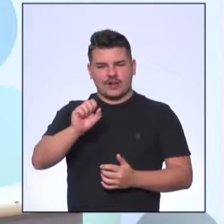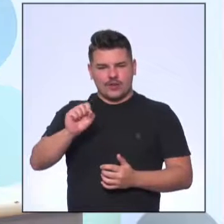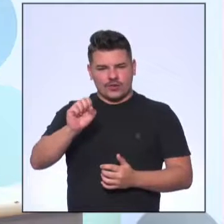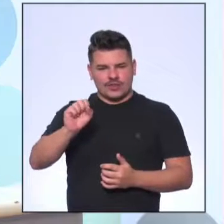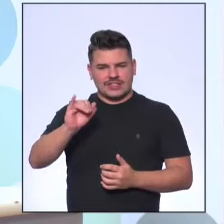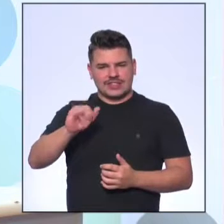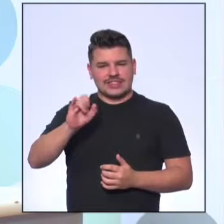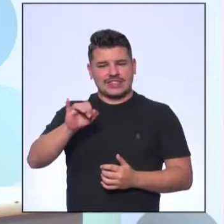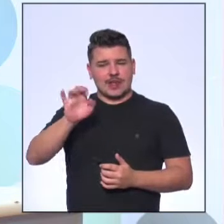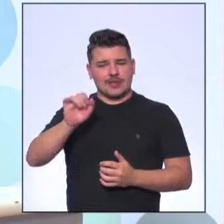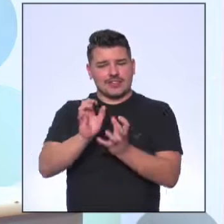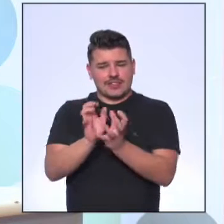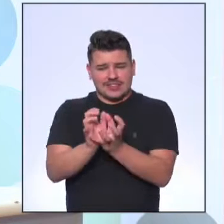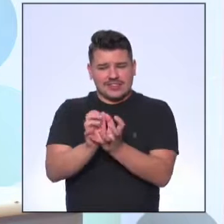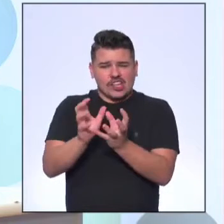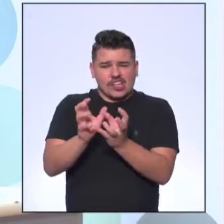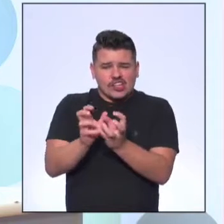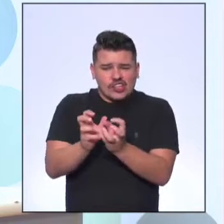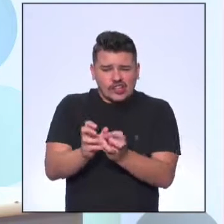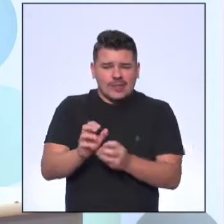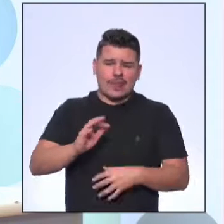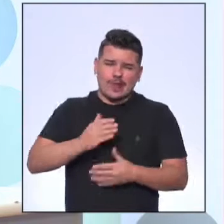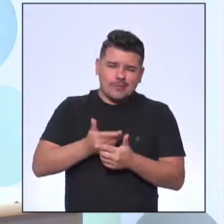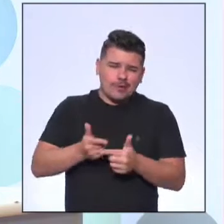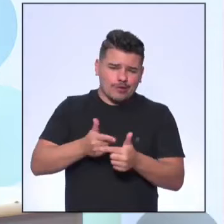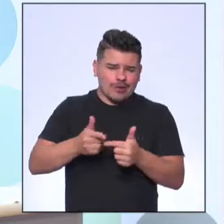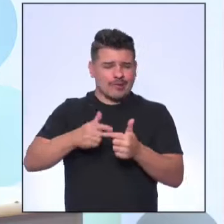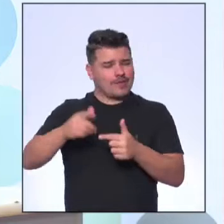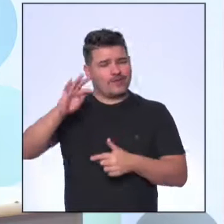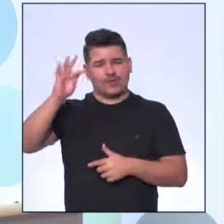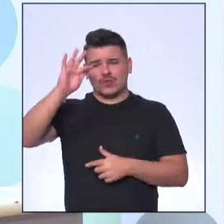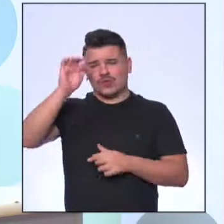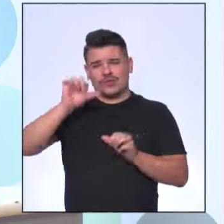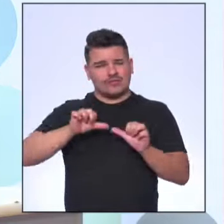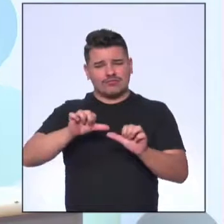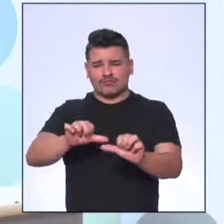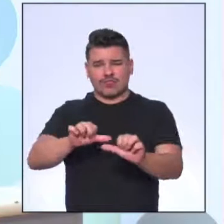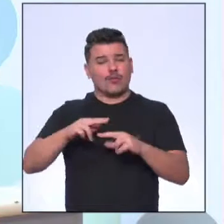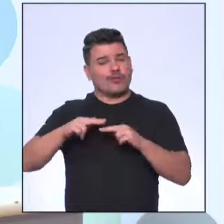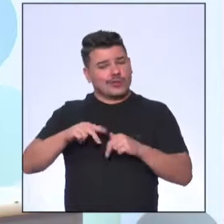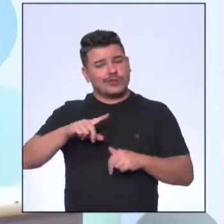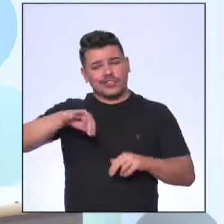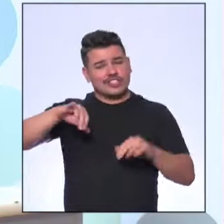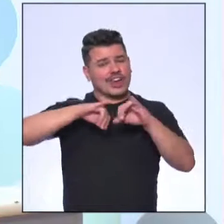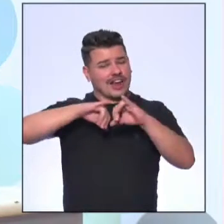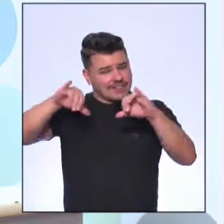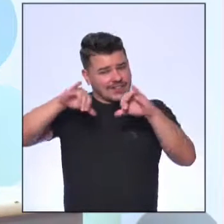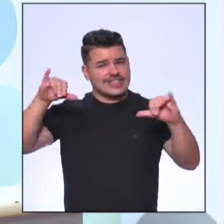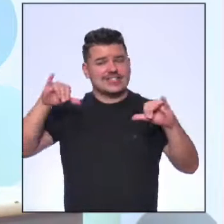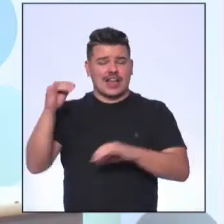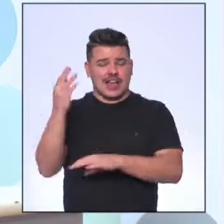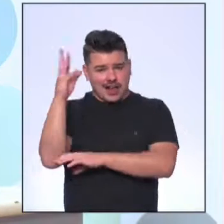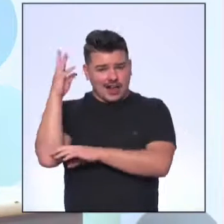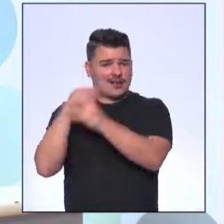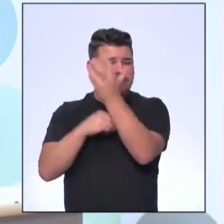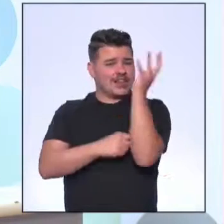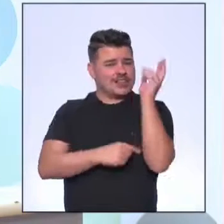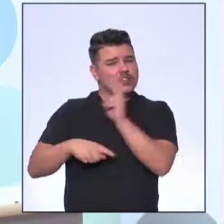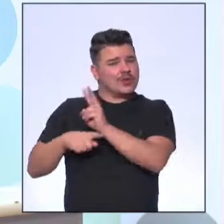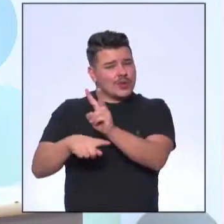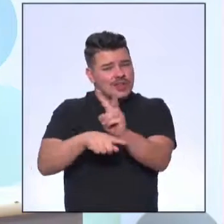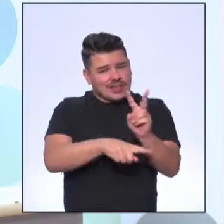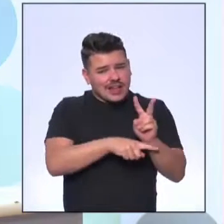danos irreparáveis no futuro. Okay? Por isso nós falamos tanto em preservação do meio ambiente. Ela é muito importante para a